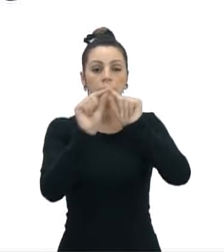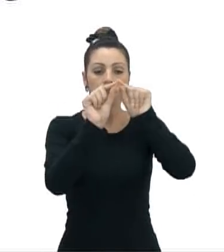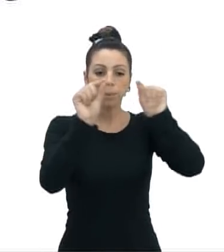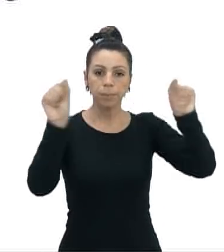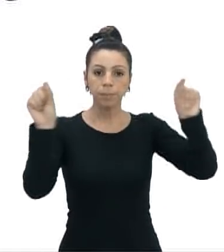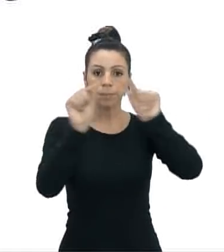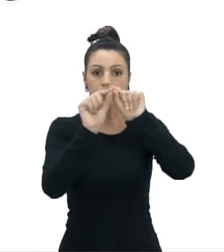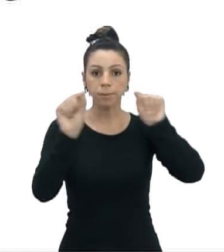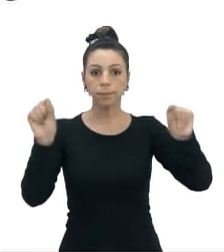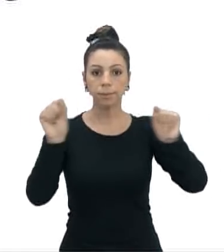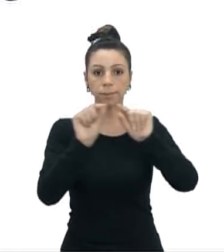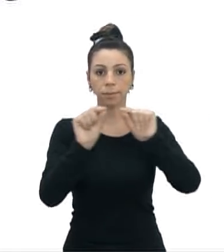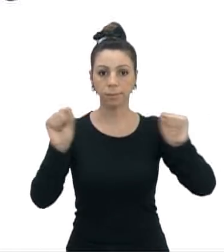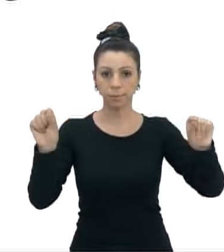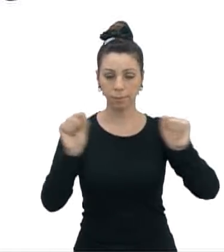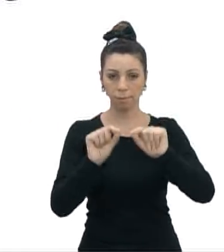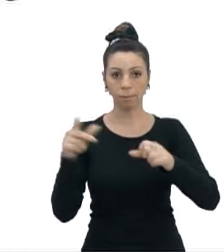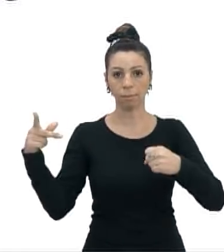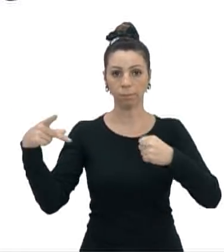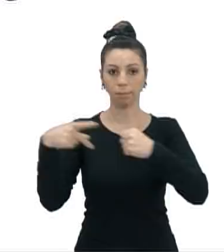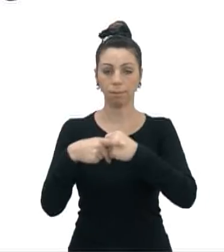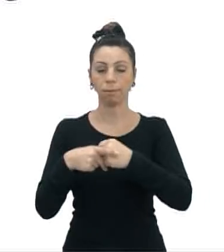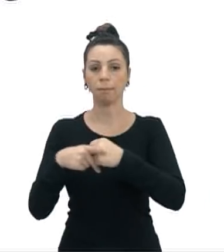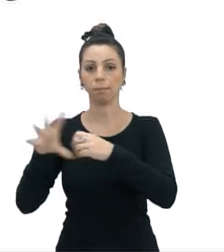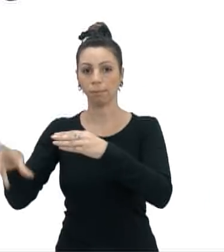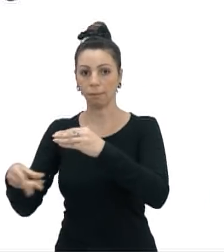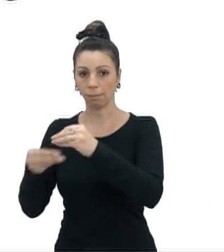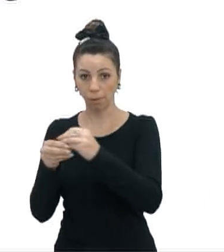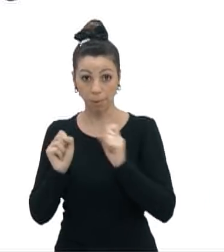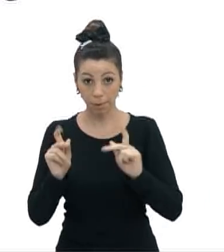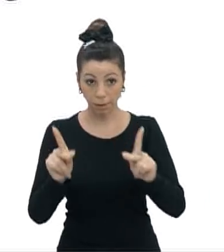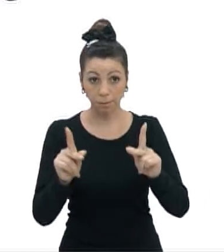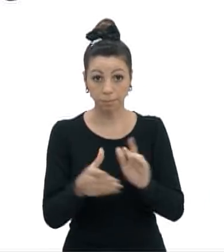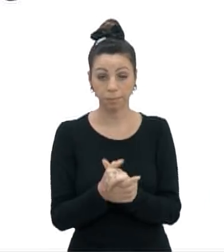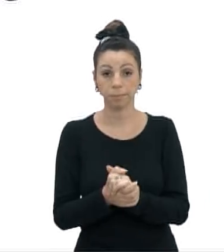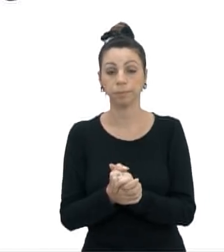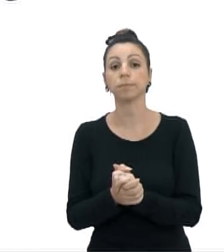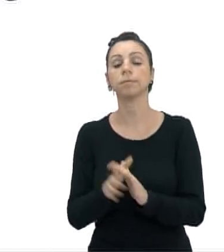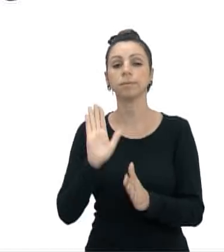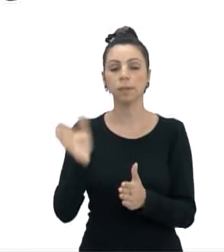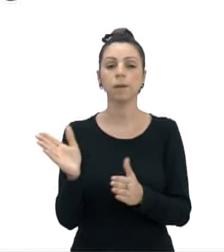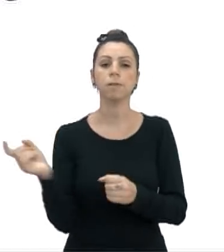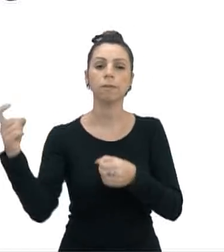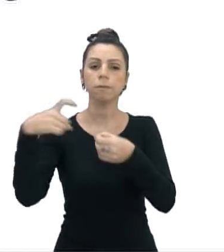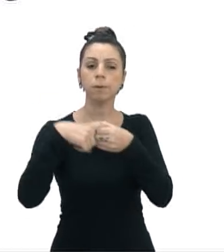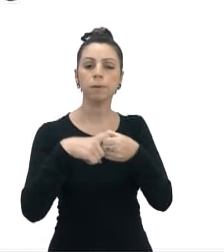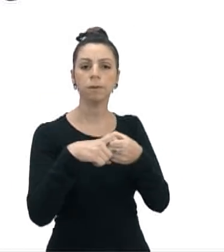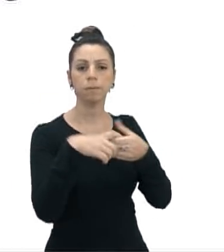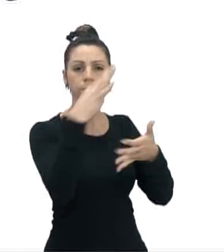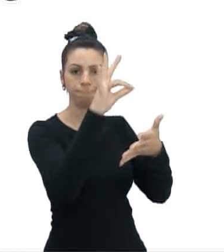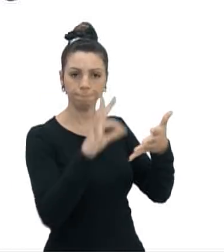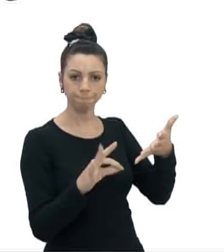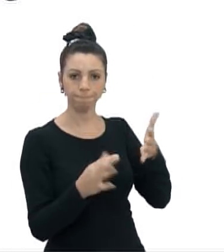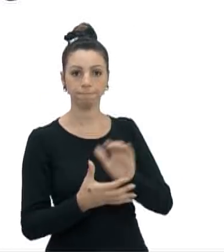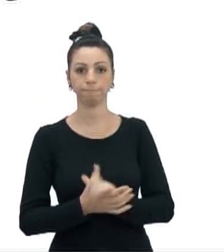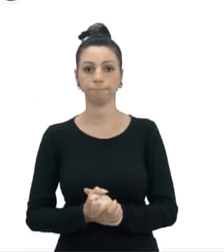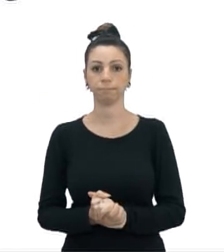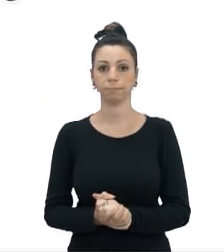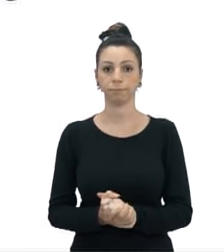sublinhar, riscar embaixo do pronome oblíquo. Tudo bem? Nós já voltamos aqui com a correção.